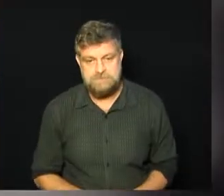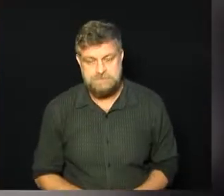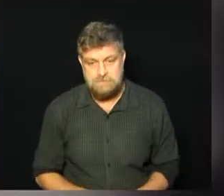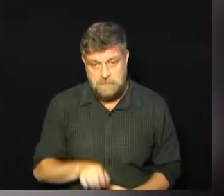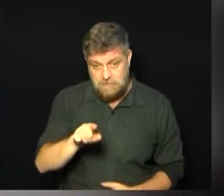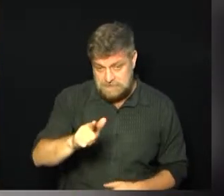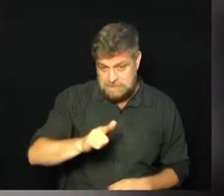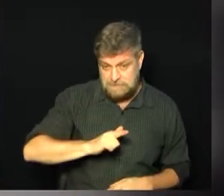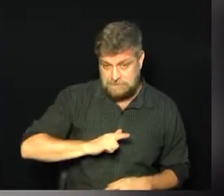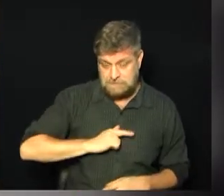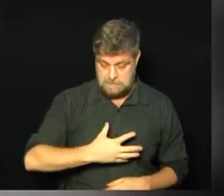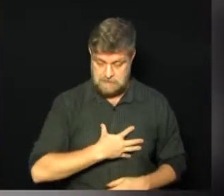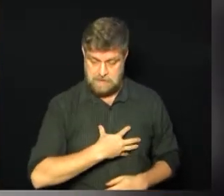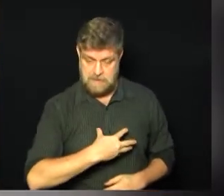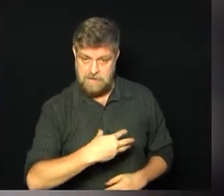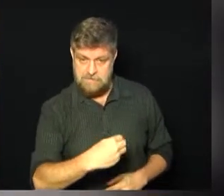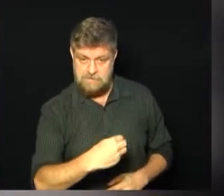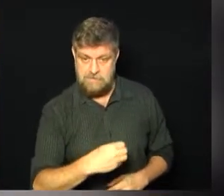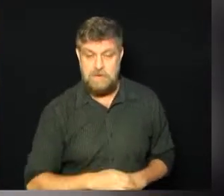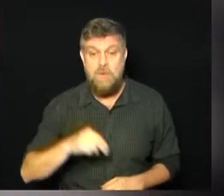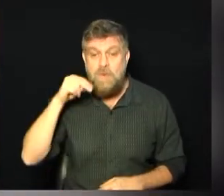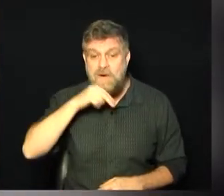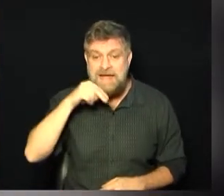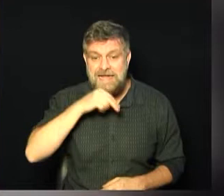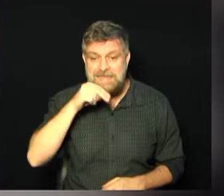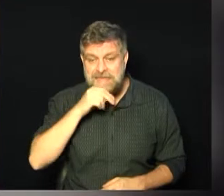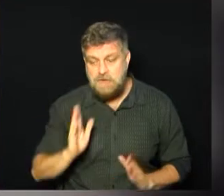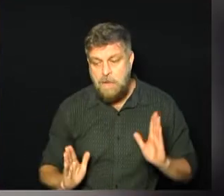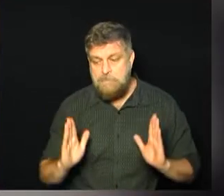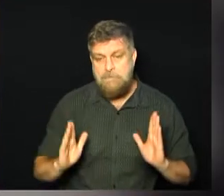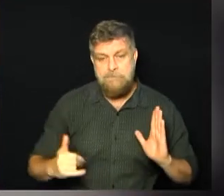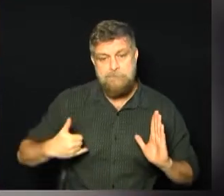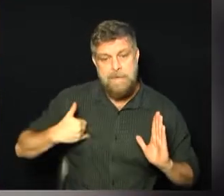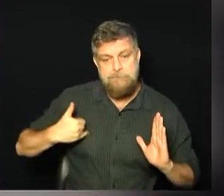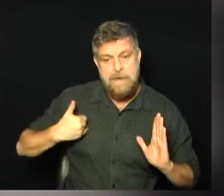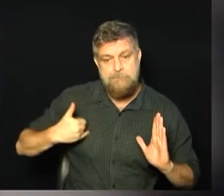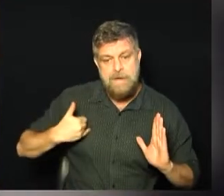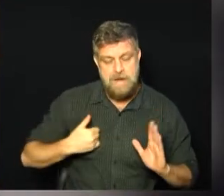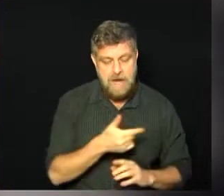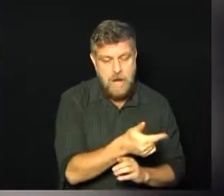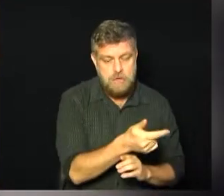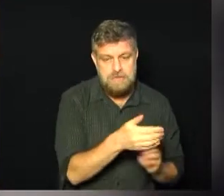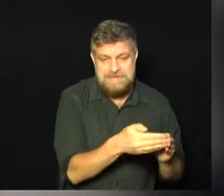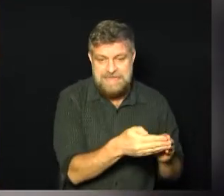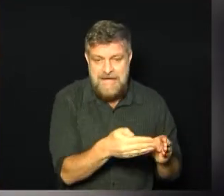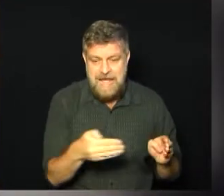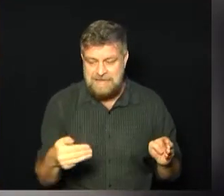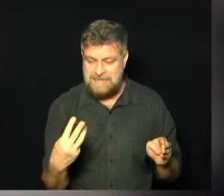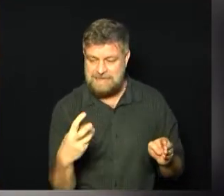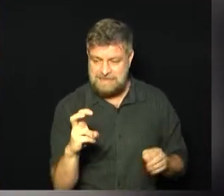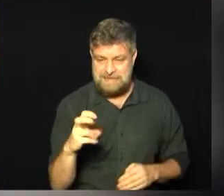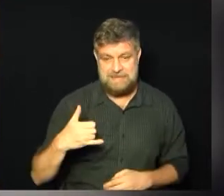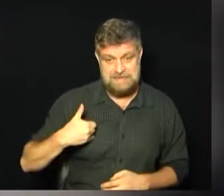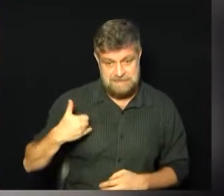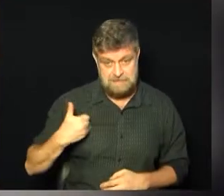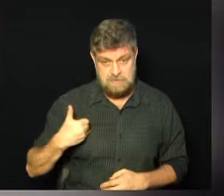você tem filhos ou netos nesta faixa de 12 até 35 anos, até